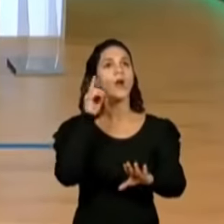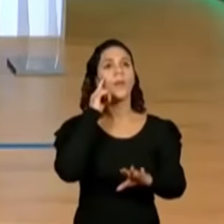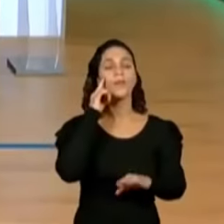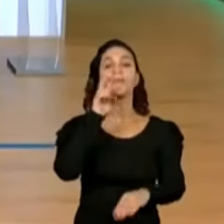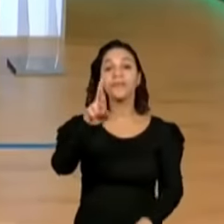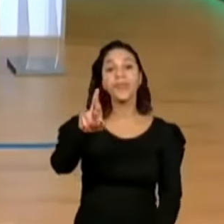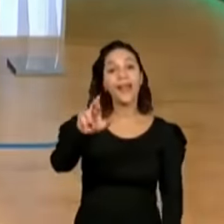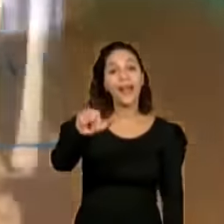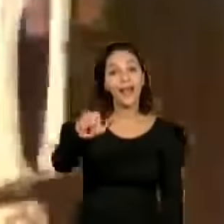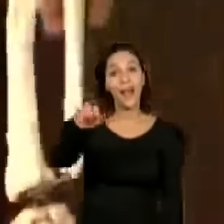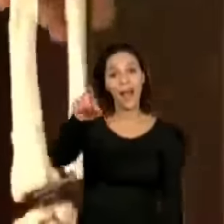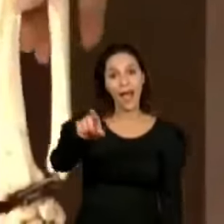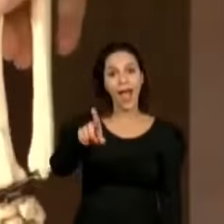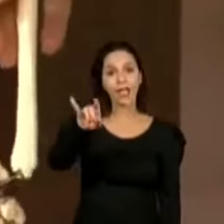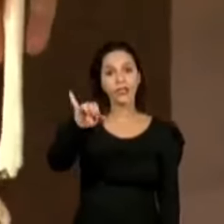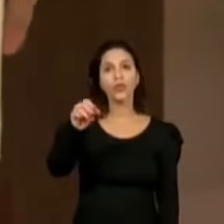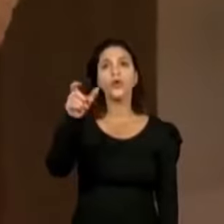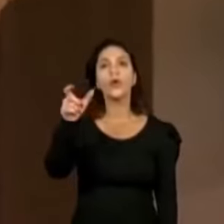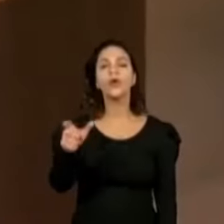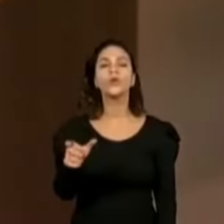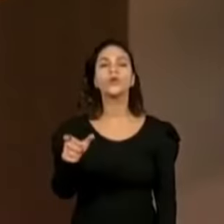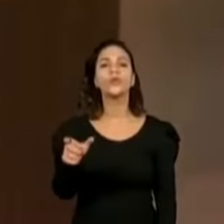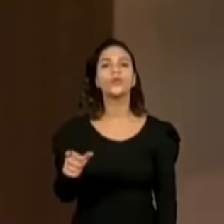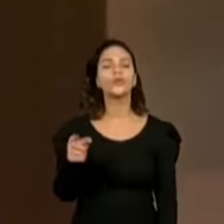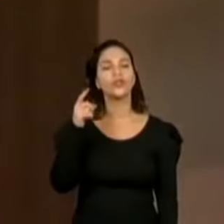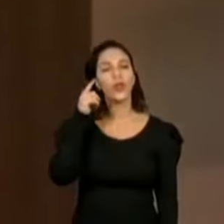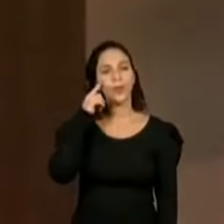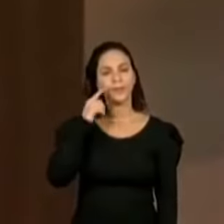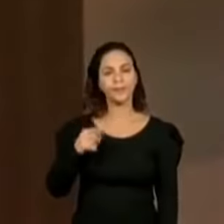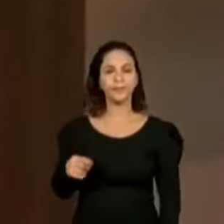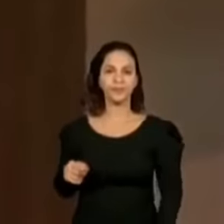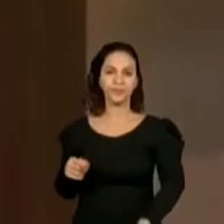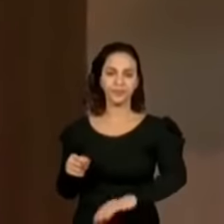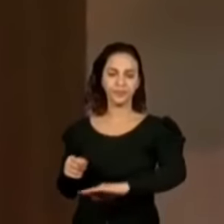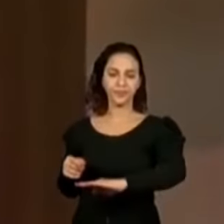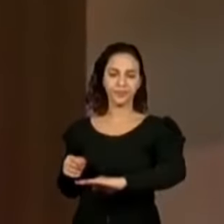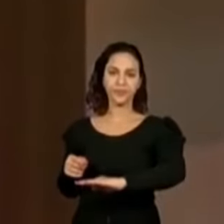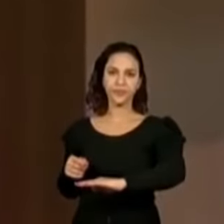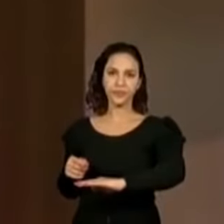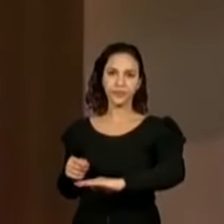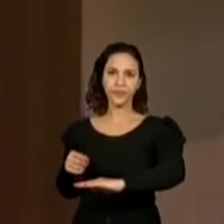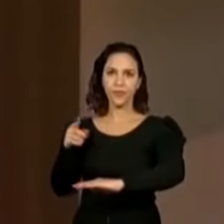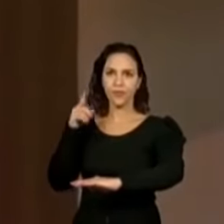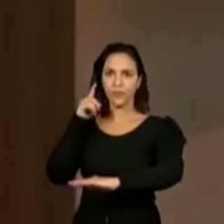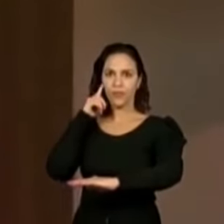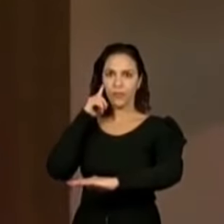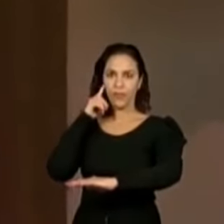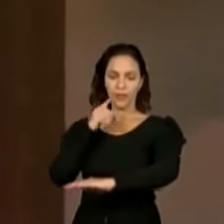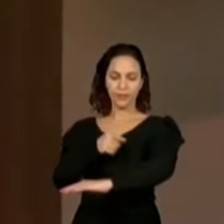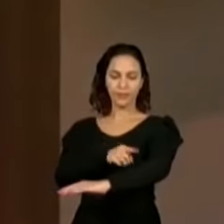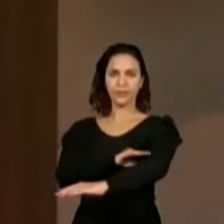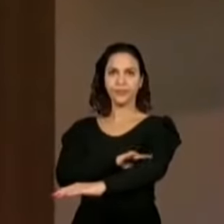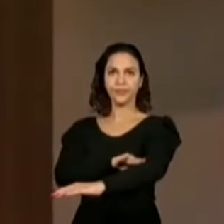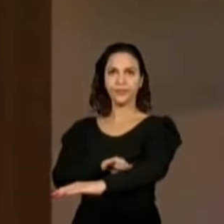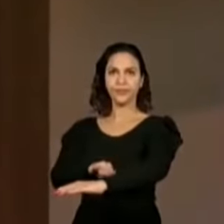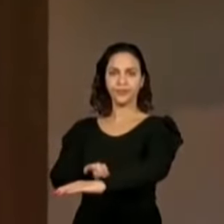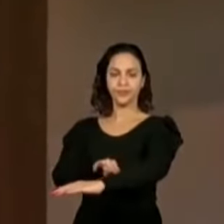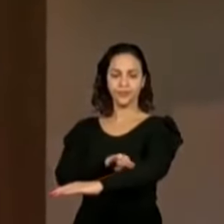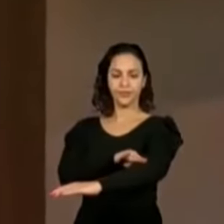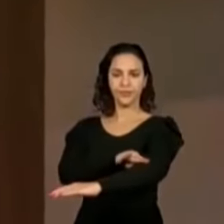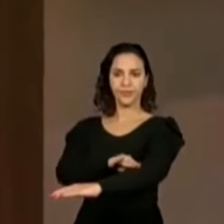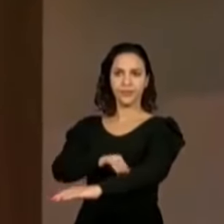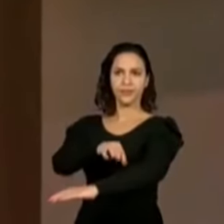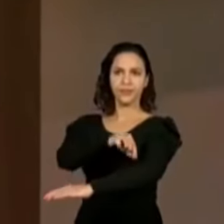no braço, ou melhor, fica no membro superior, estou apontando aqui, estou segurando, na